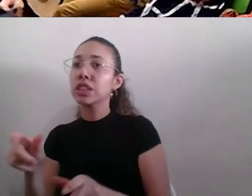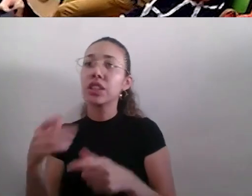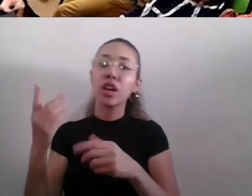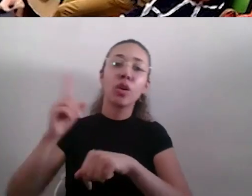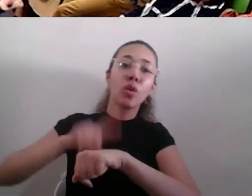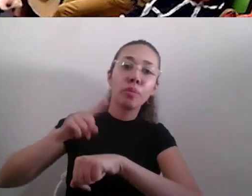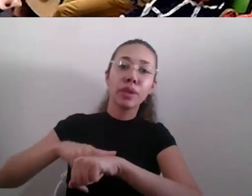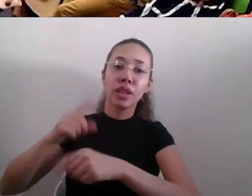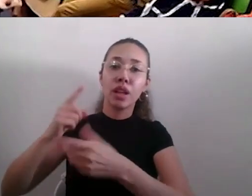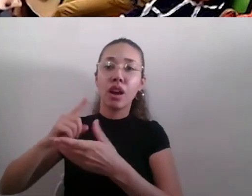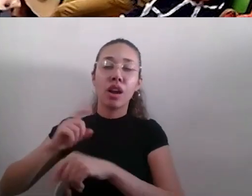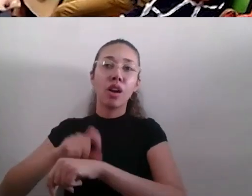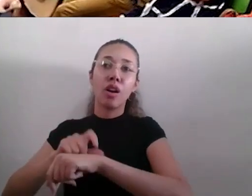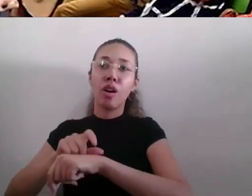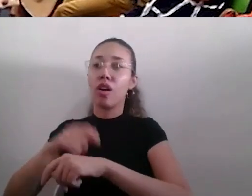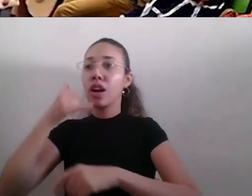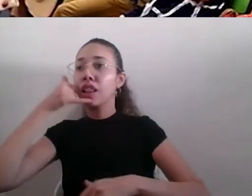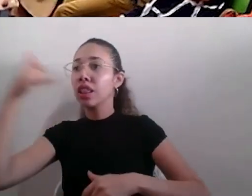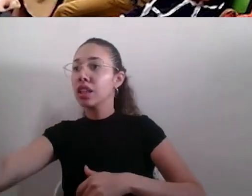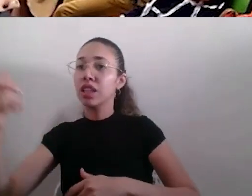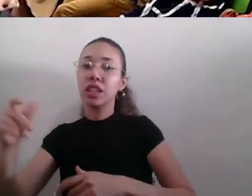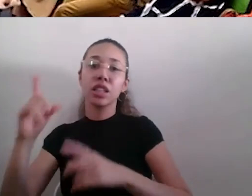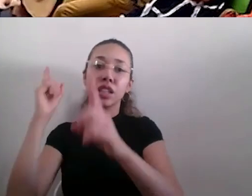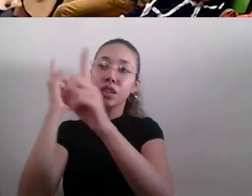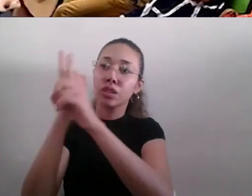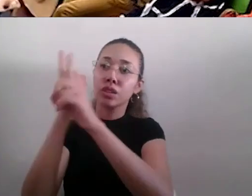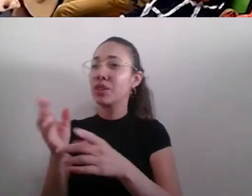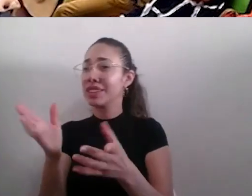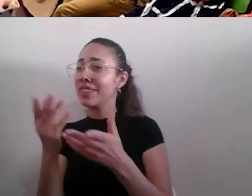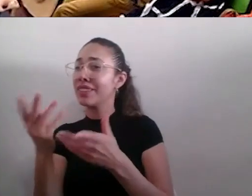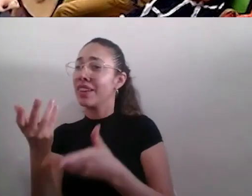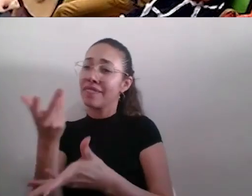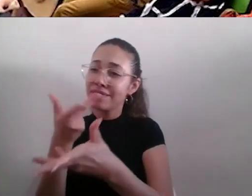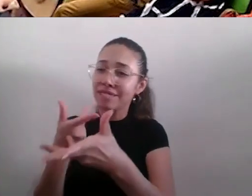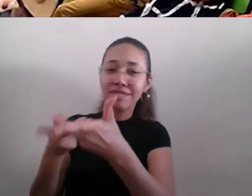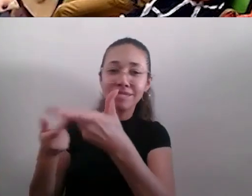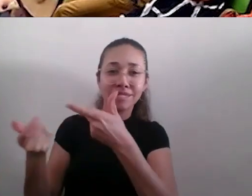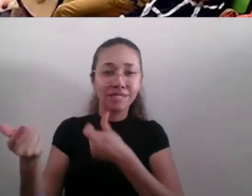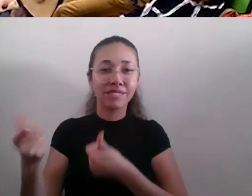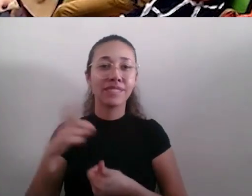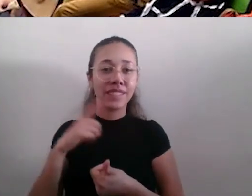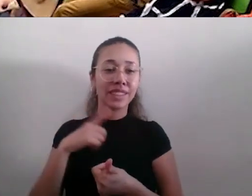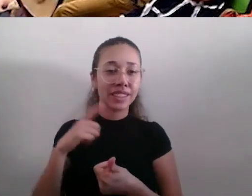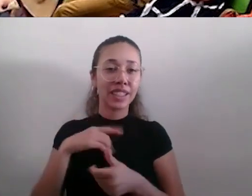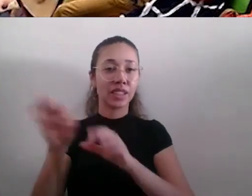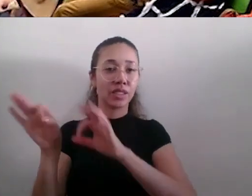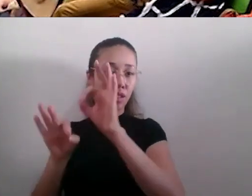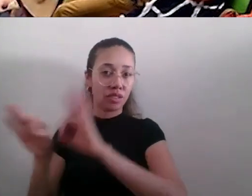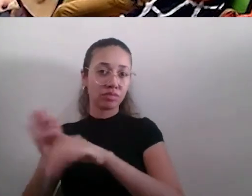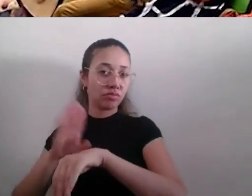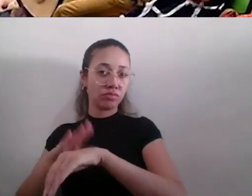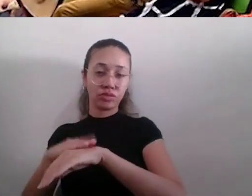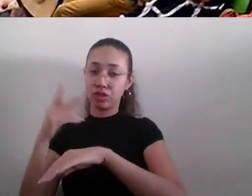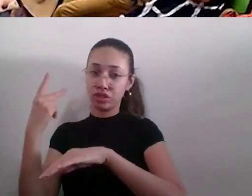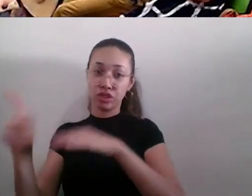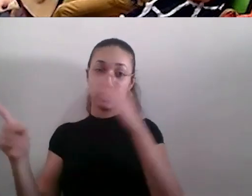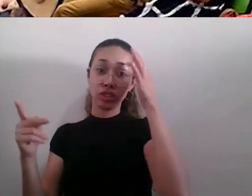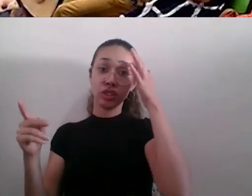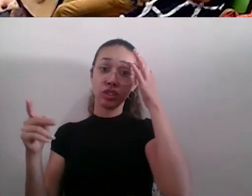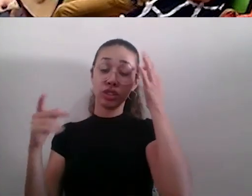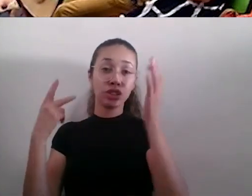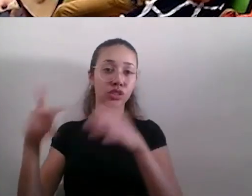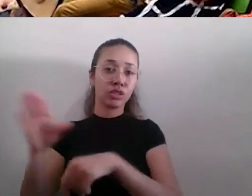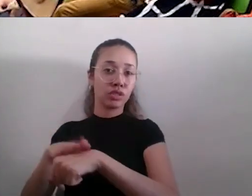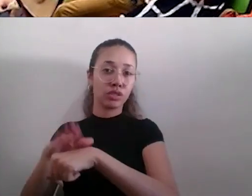marca estúdio, ela acha a pessoa, ela convence a pessoa a falar, então ela organiza isso é o papel só de